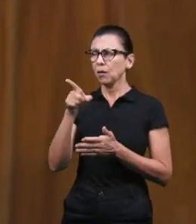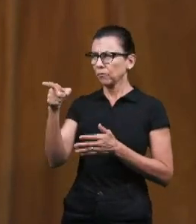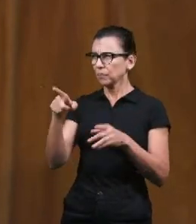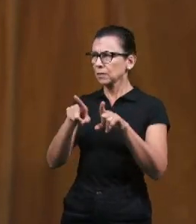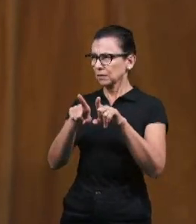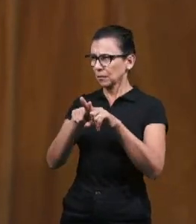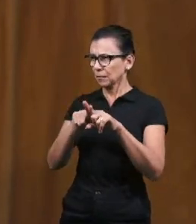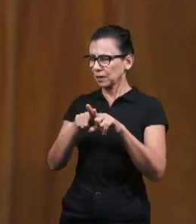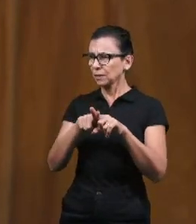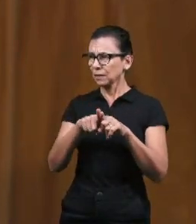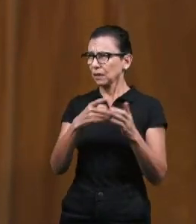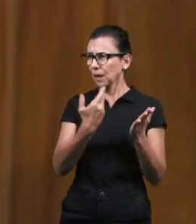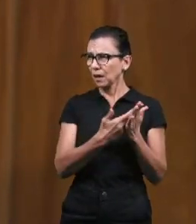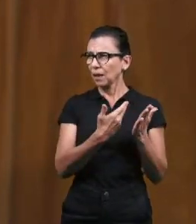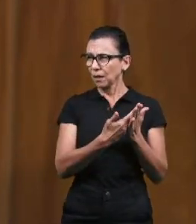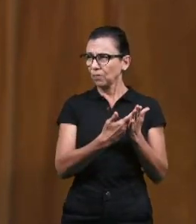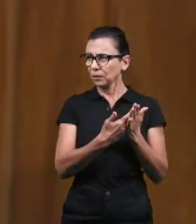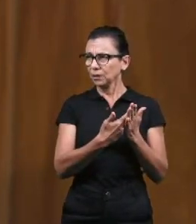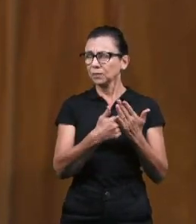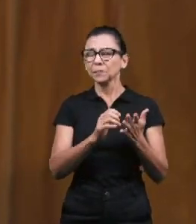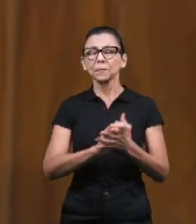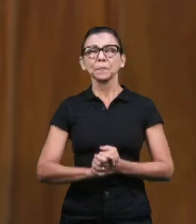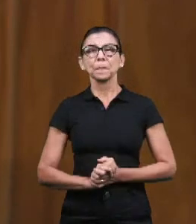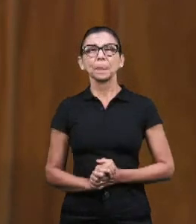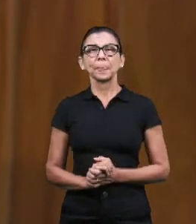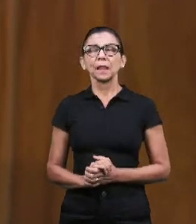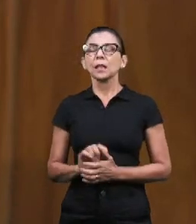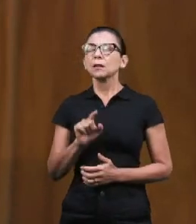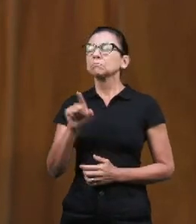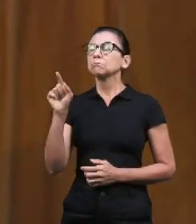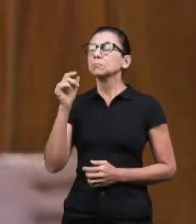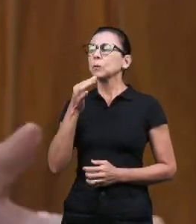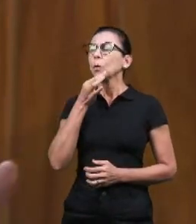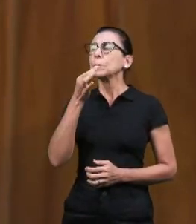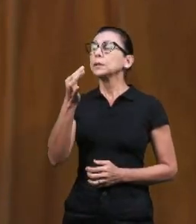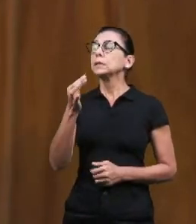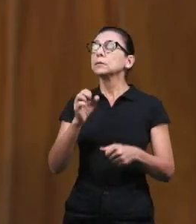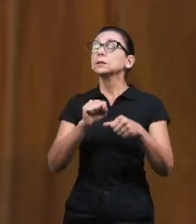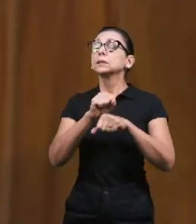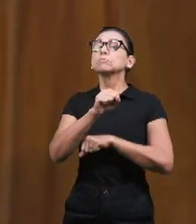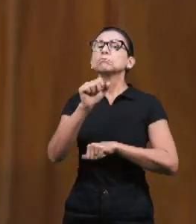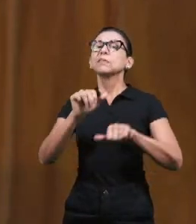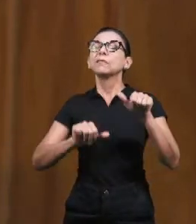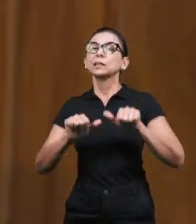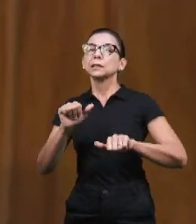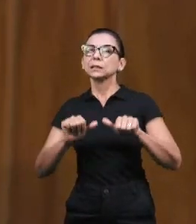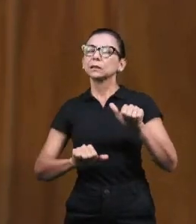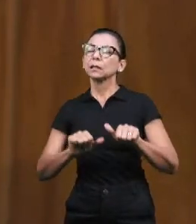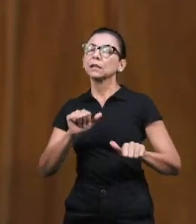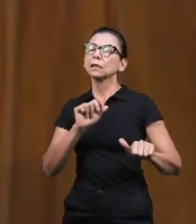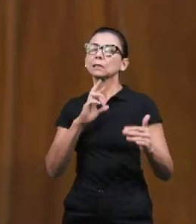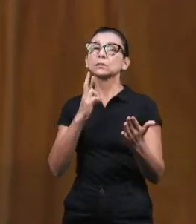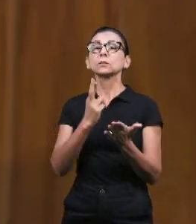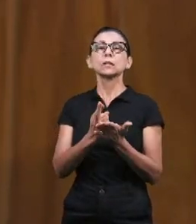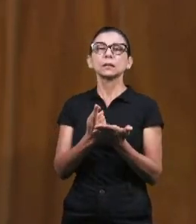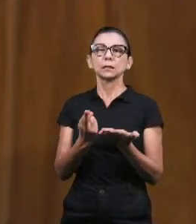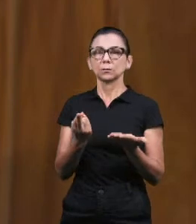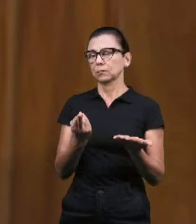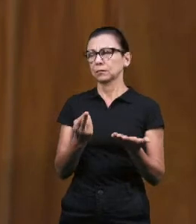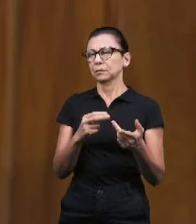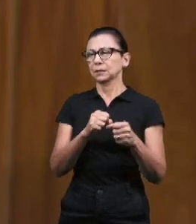né? Aí eu gostaria de saber então o que você sentiu do seminário, o que nós podíamos avaliar hoje em termos de resultado desse seminário